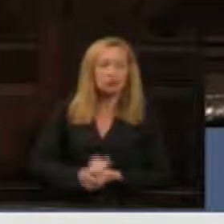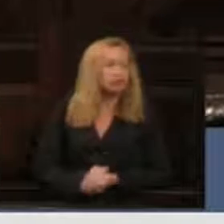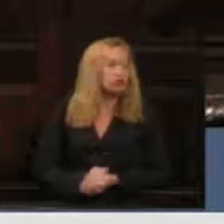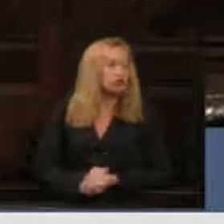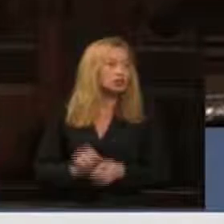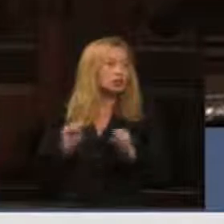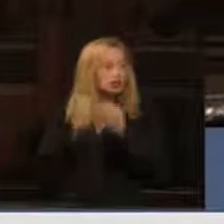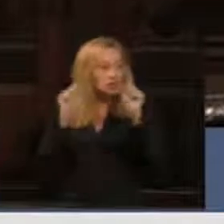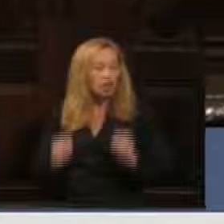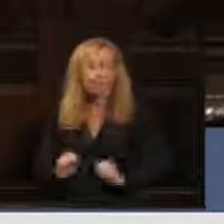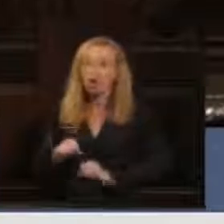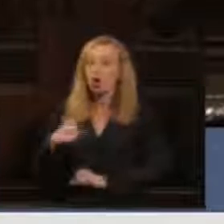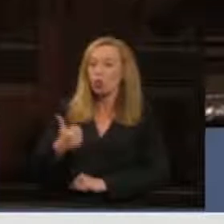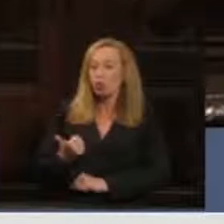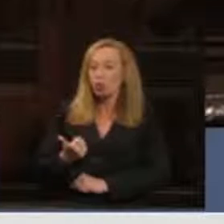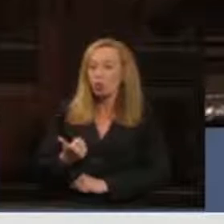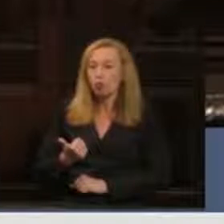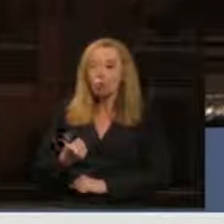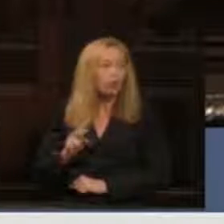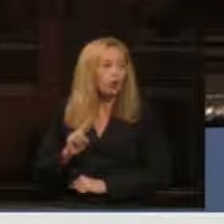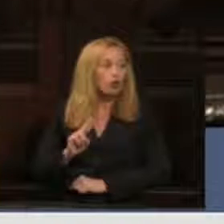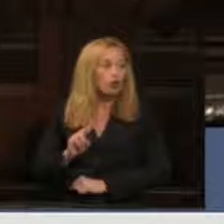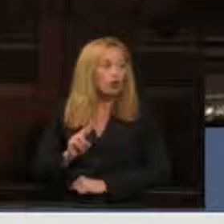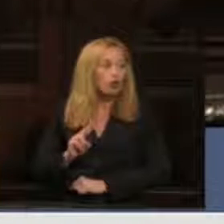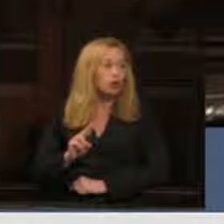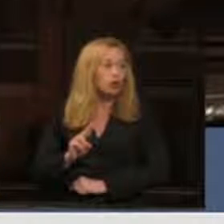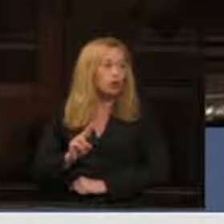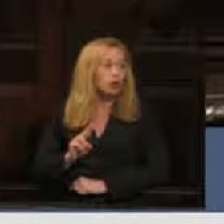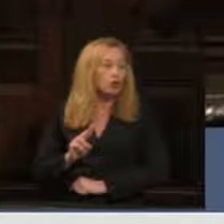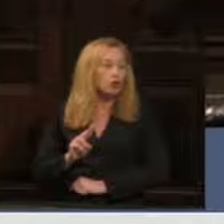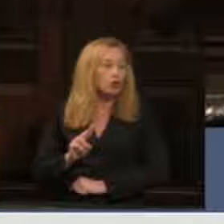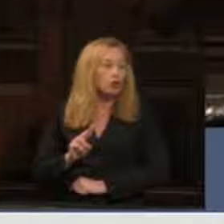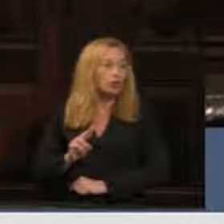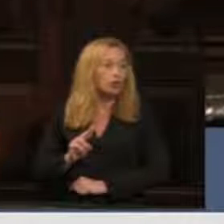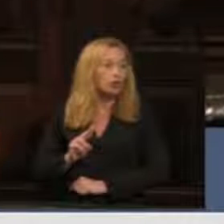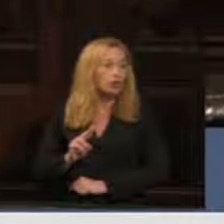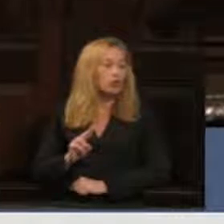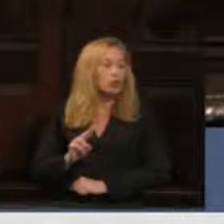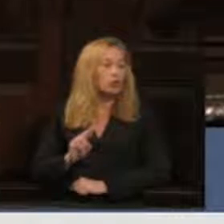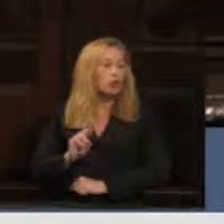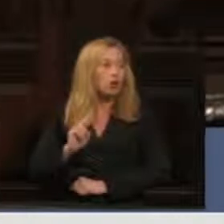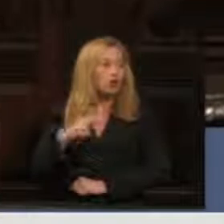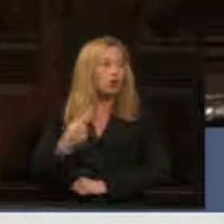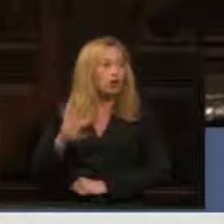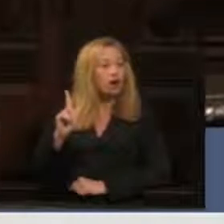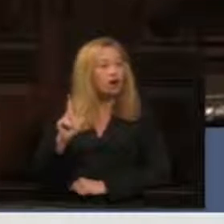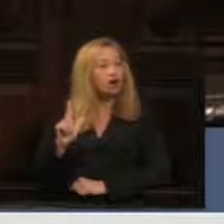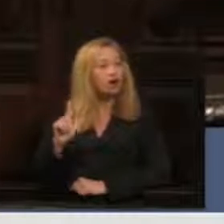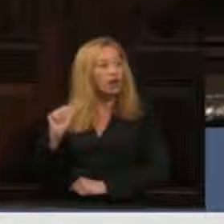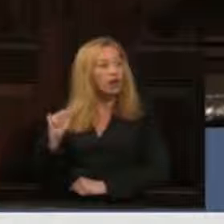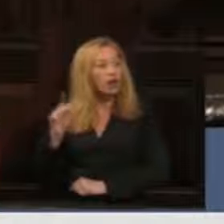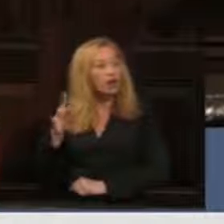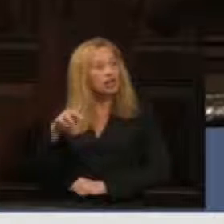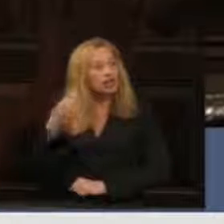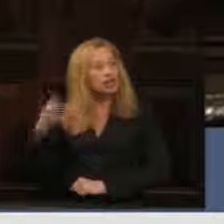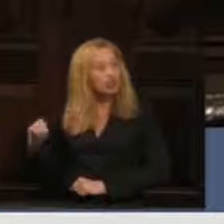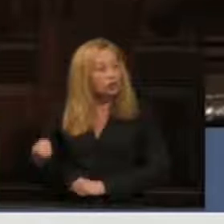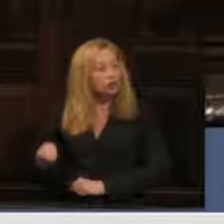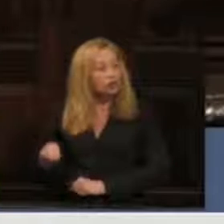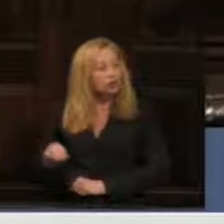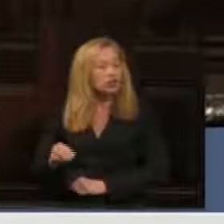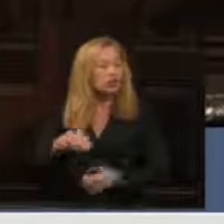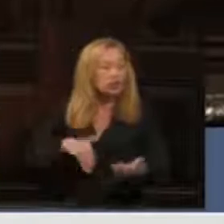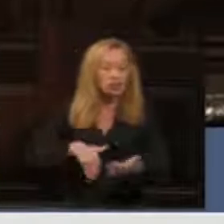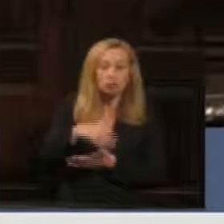quer seja do sistema Imunano Laranjal. Ele demitiu